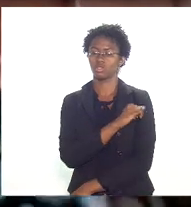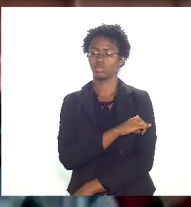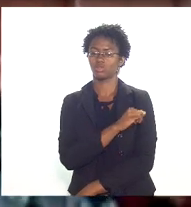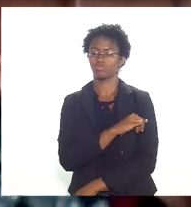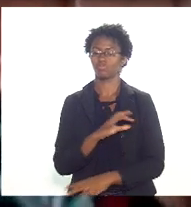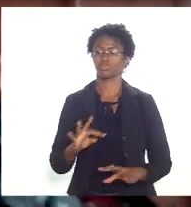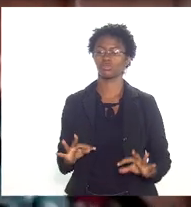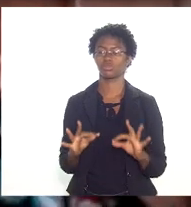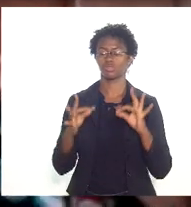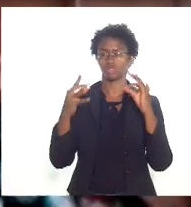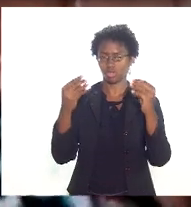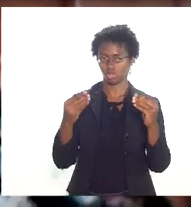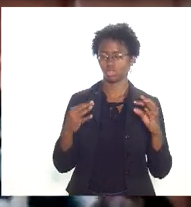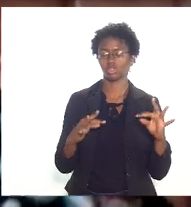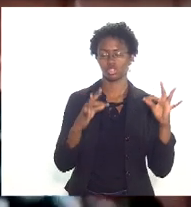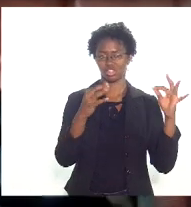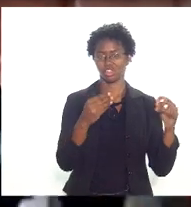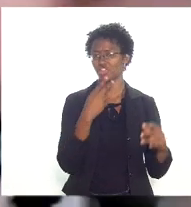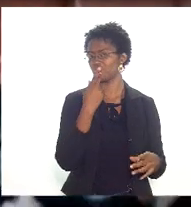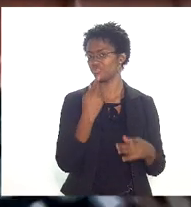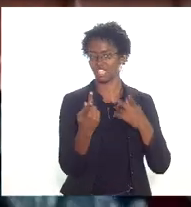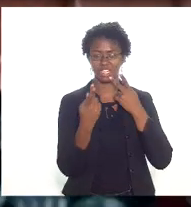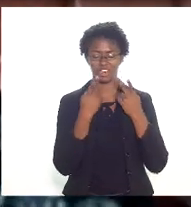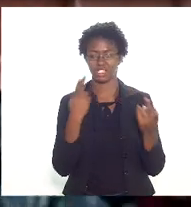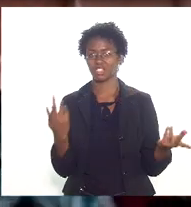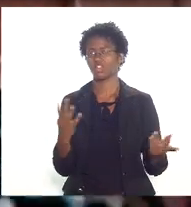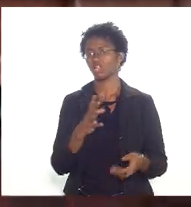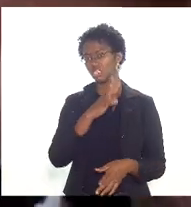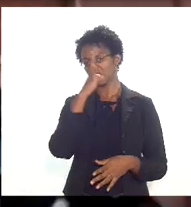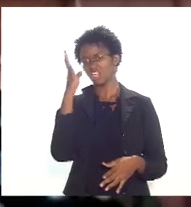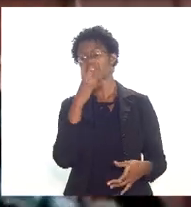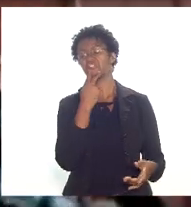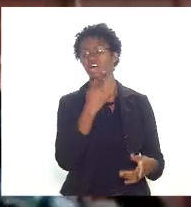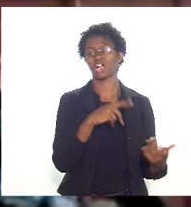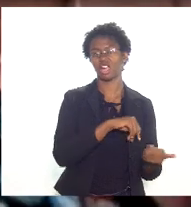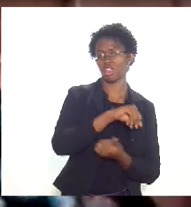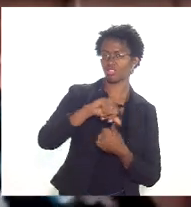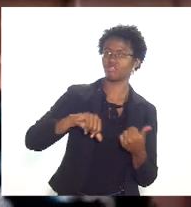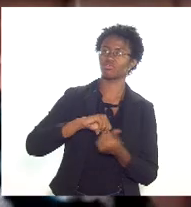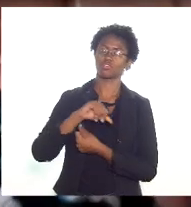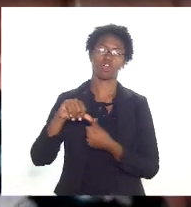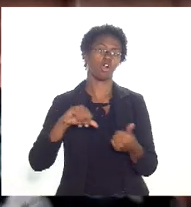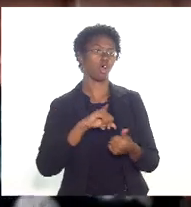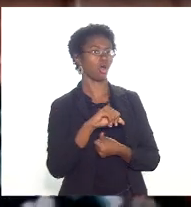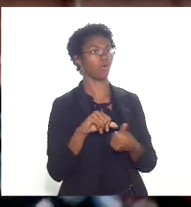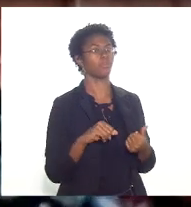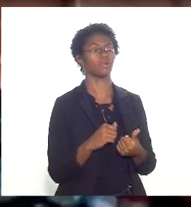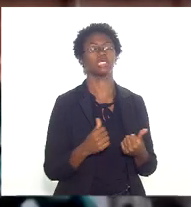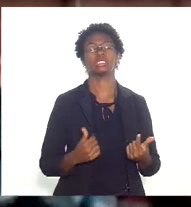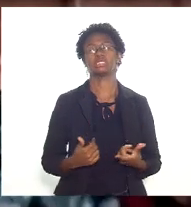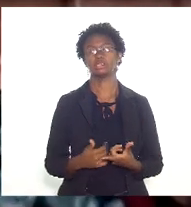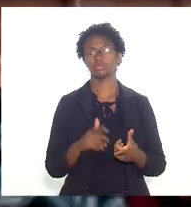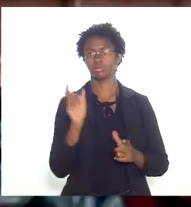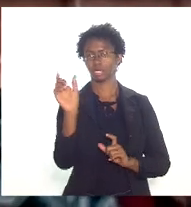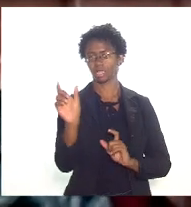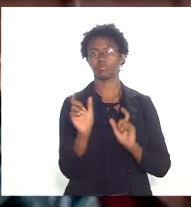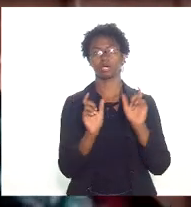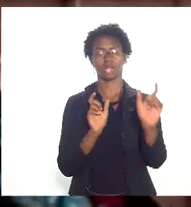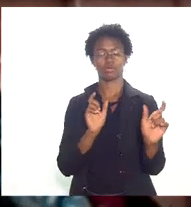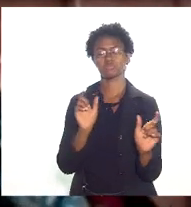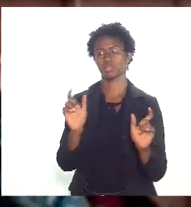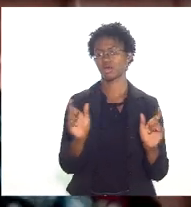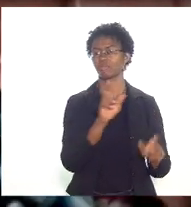com todos os eufemismos que são usados né reformas E tantas outras é palavras